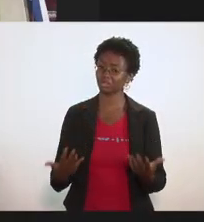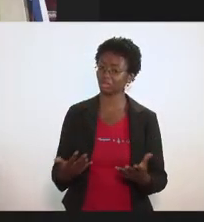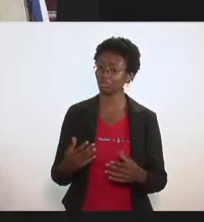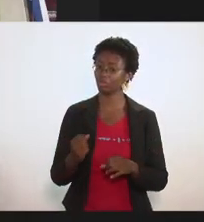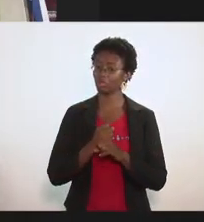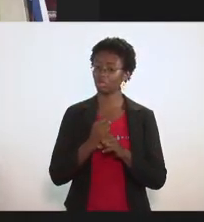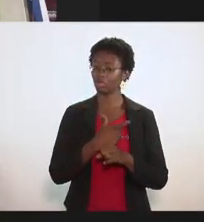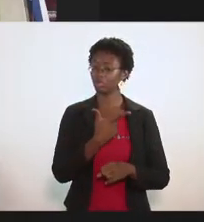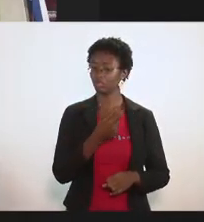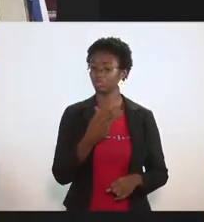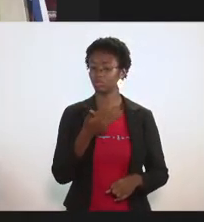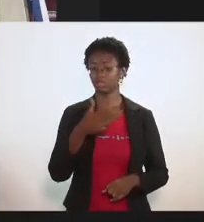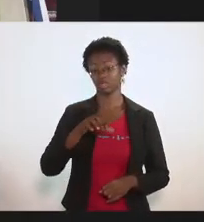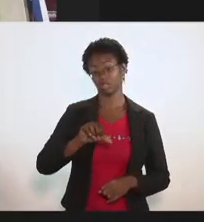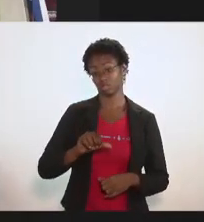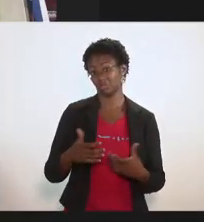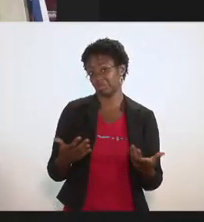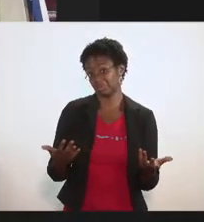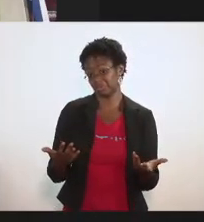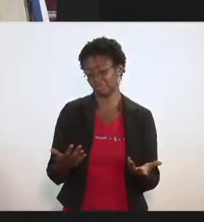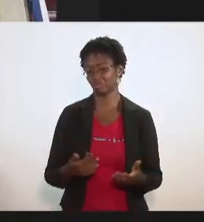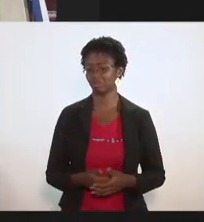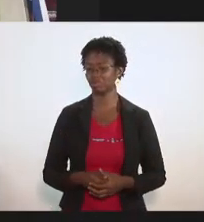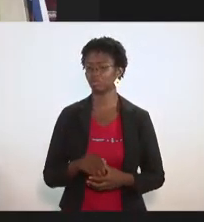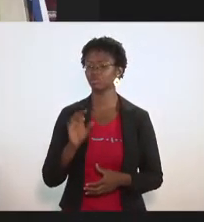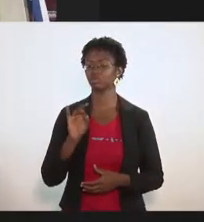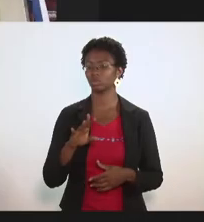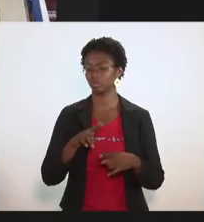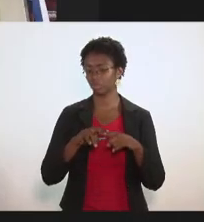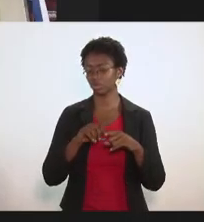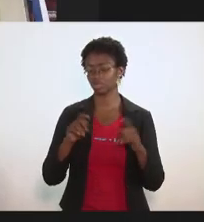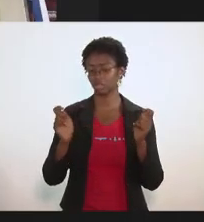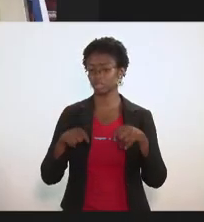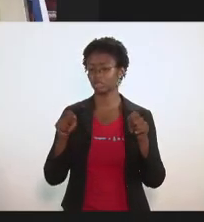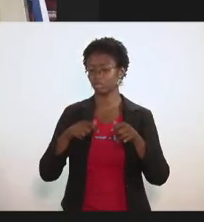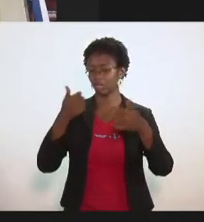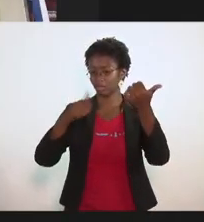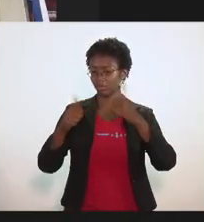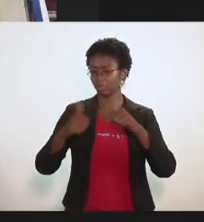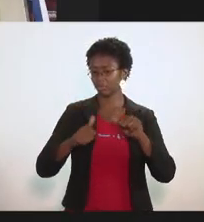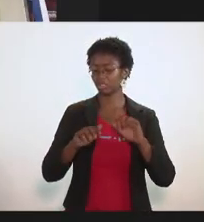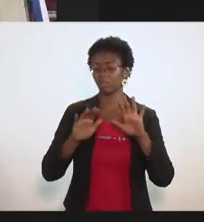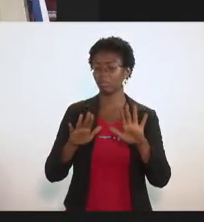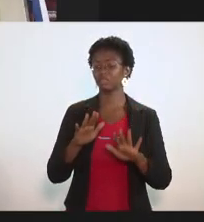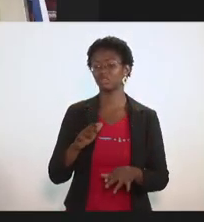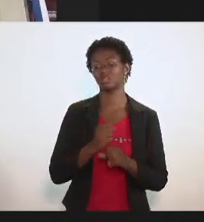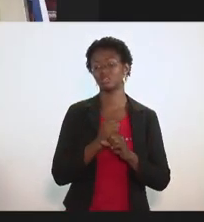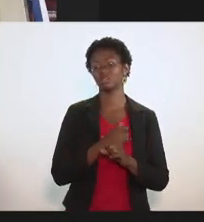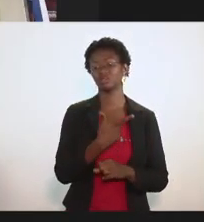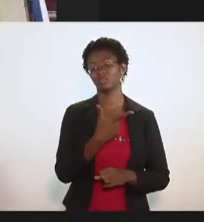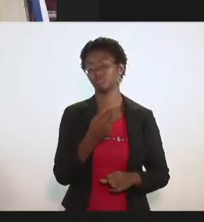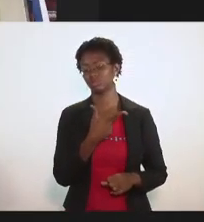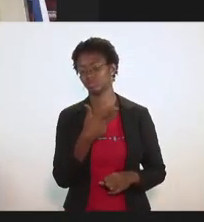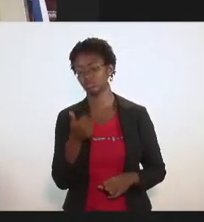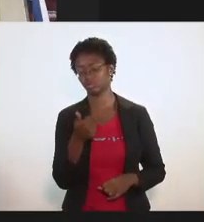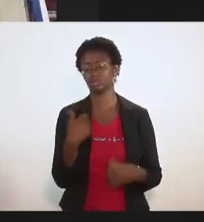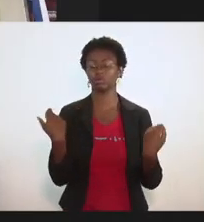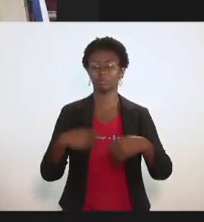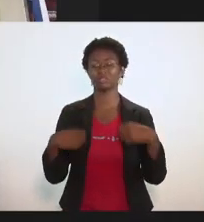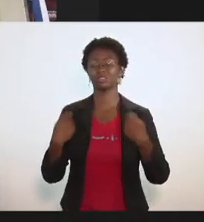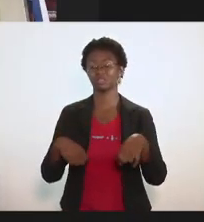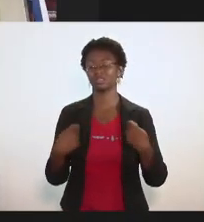5.645. Bom, obrigada. Mônica, nós temos ainda a distribuição dos mais de